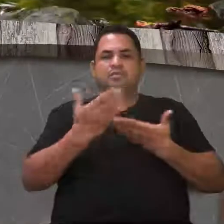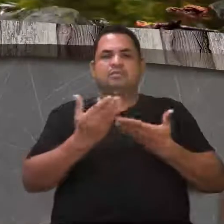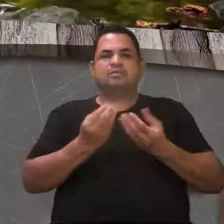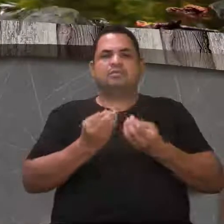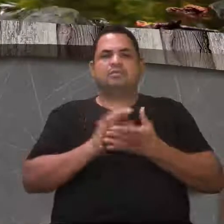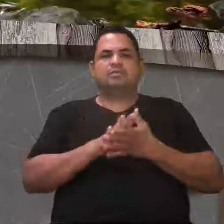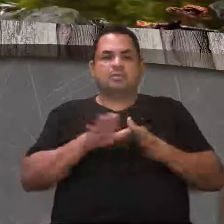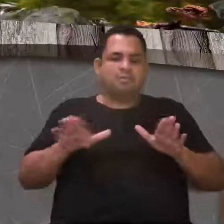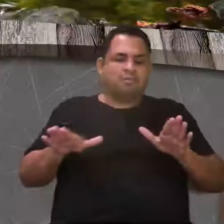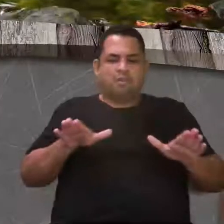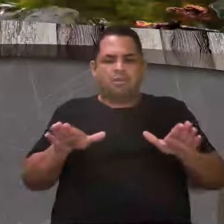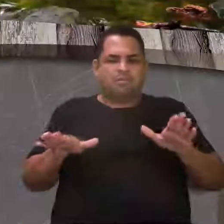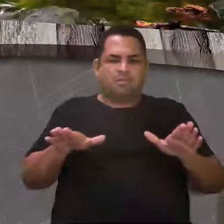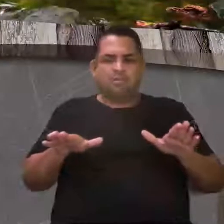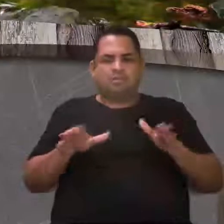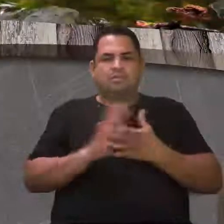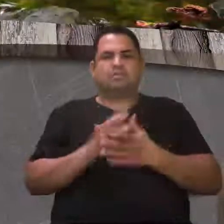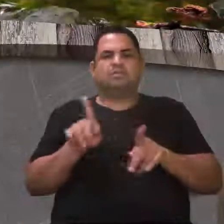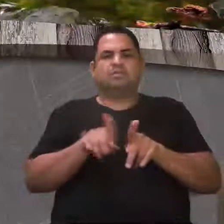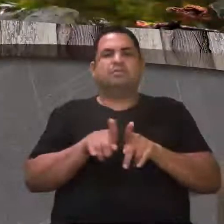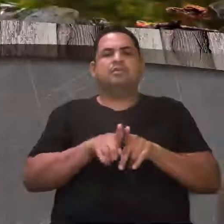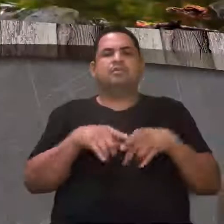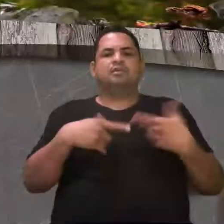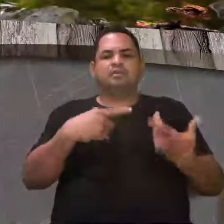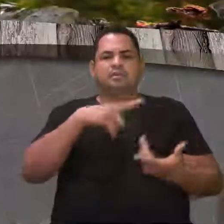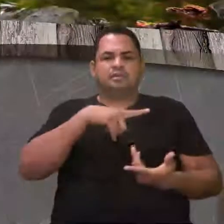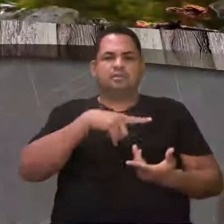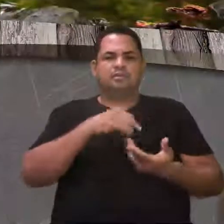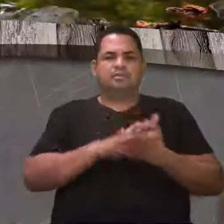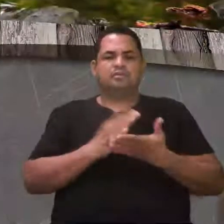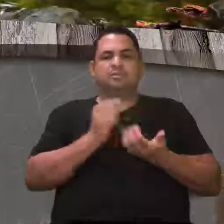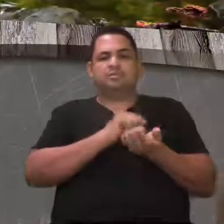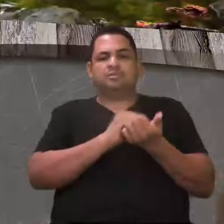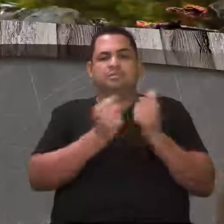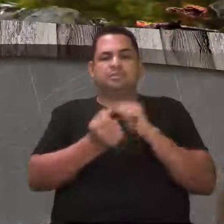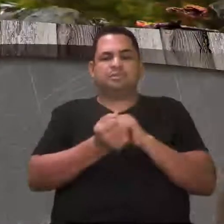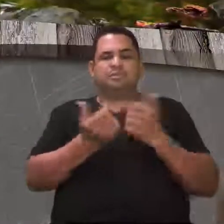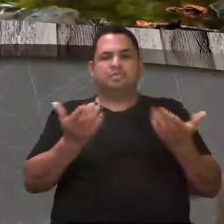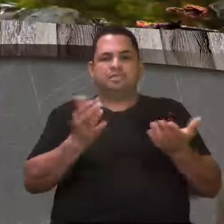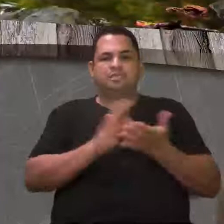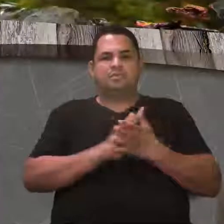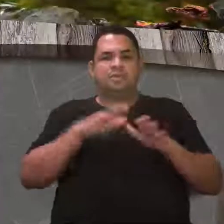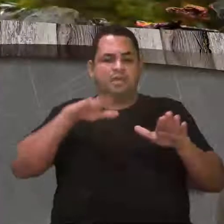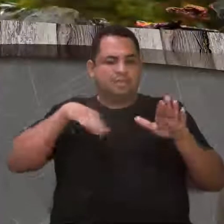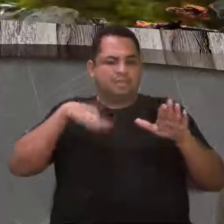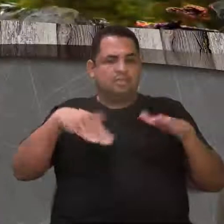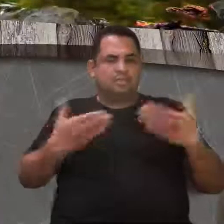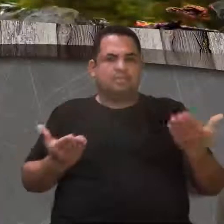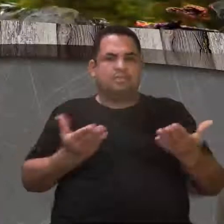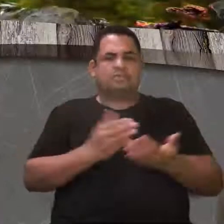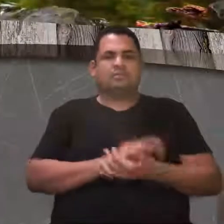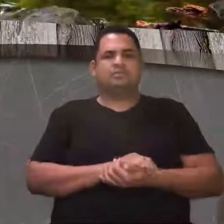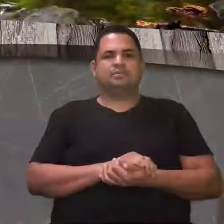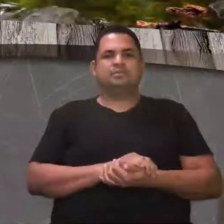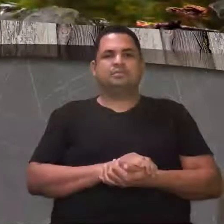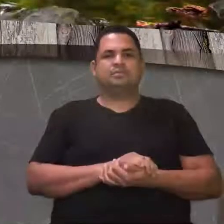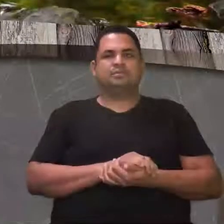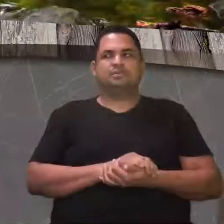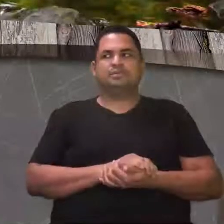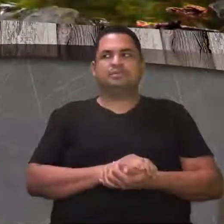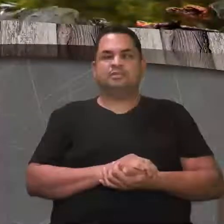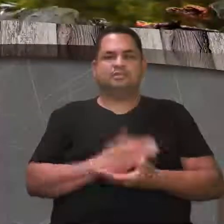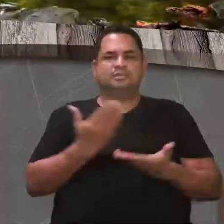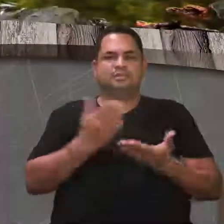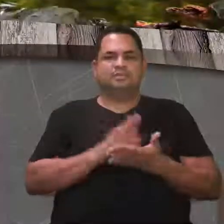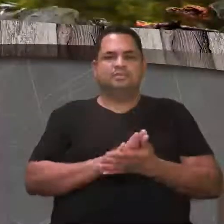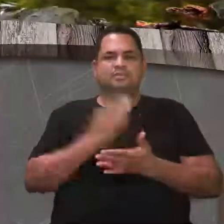Ah, o pinguim é uma ave, mas ela também está adaptada para nadar. E, ó, nada muito, viu? Pensa,